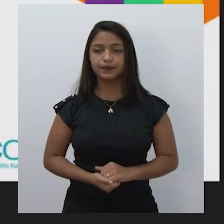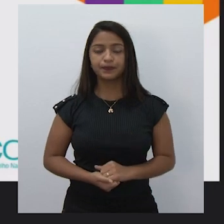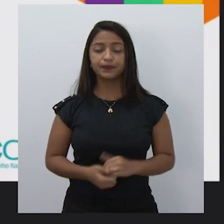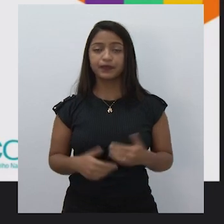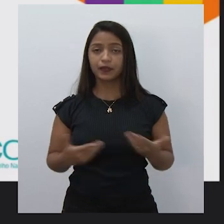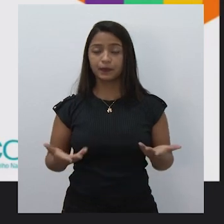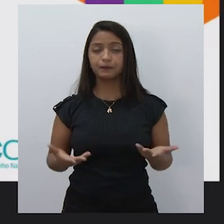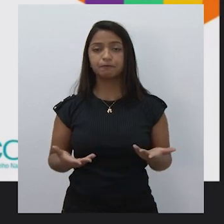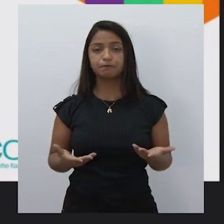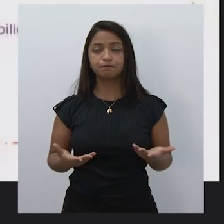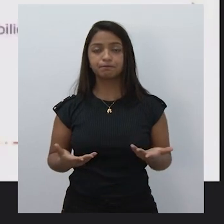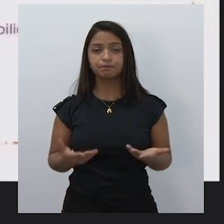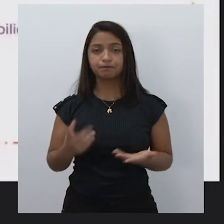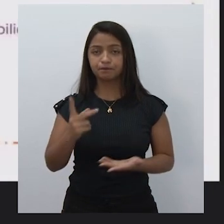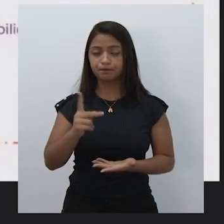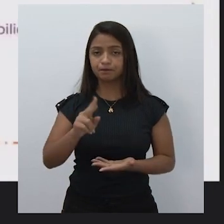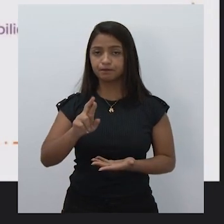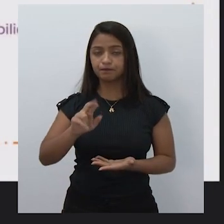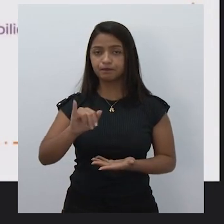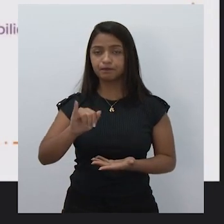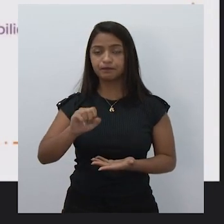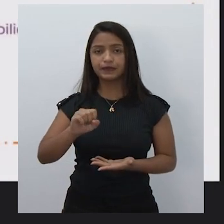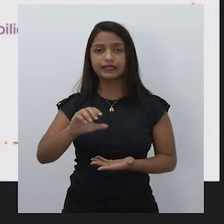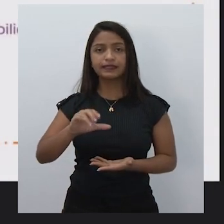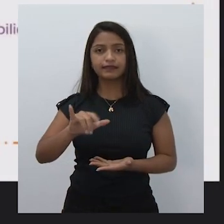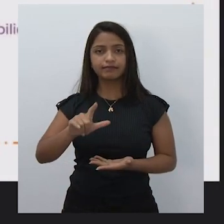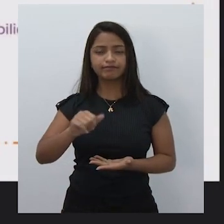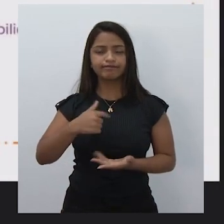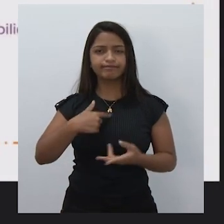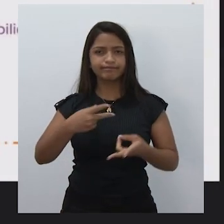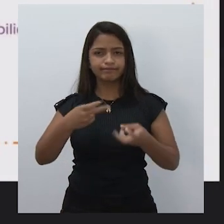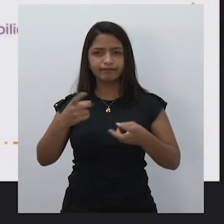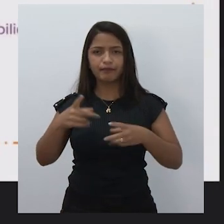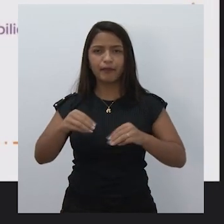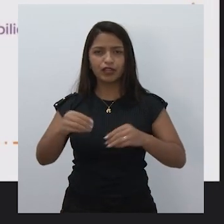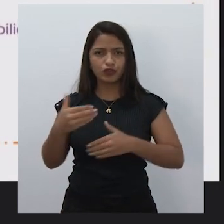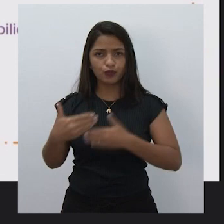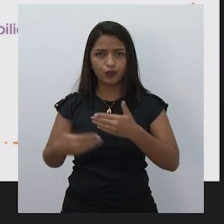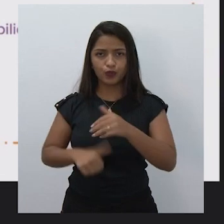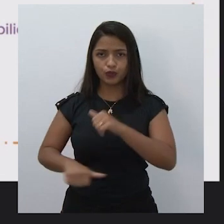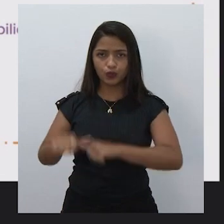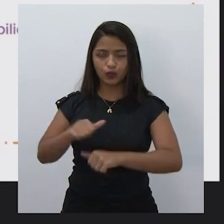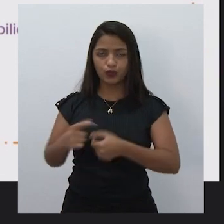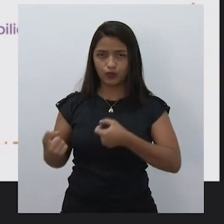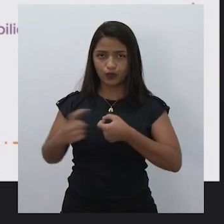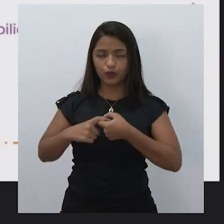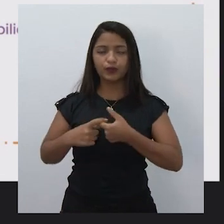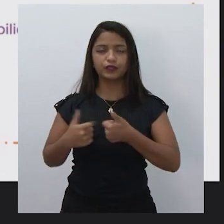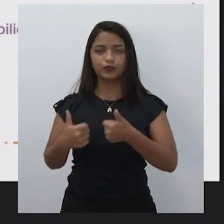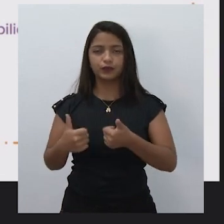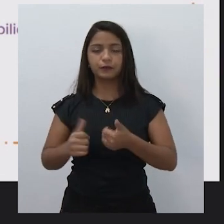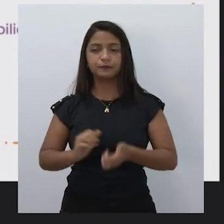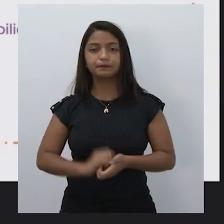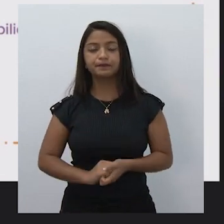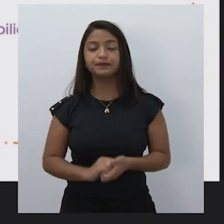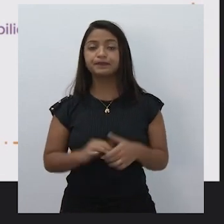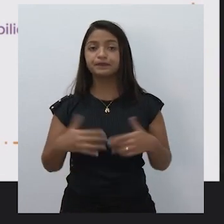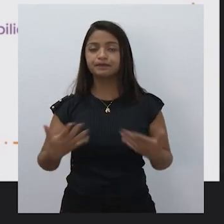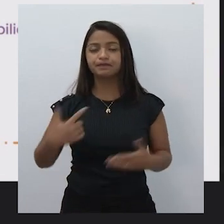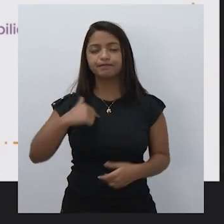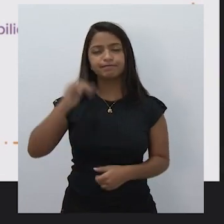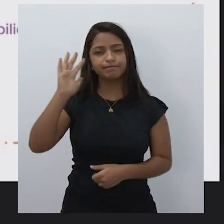Então, Priscila, vi que você mexeu aí. Isso. Quando eu penso na relação entre